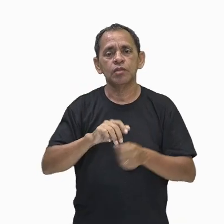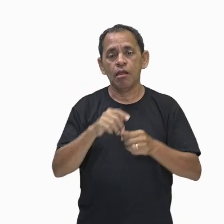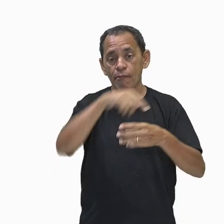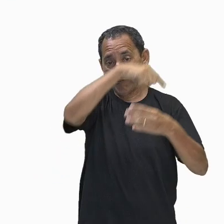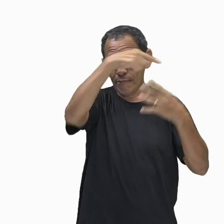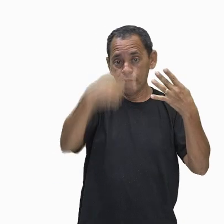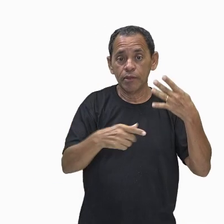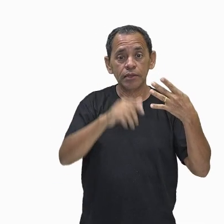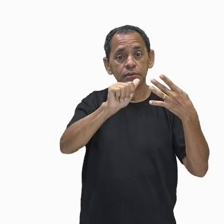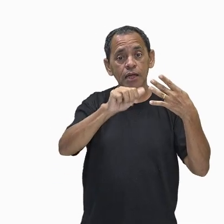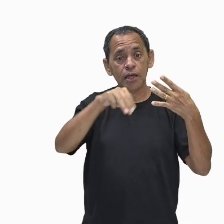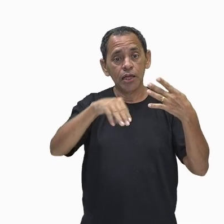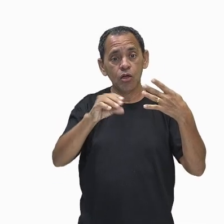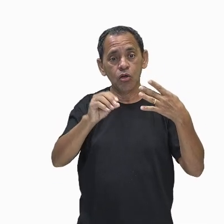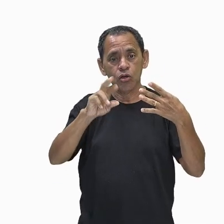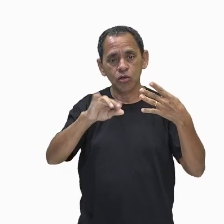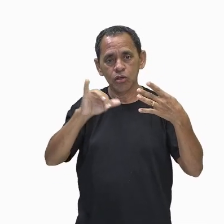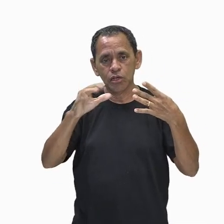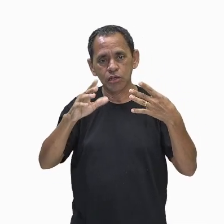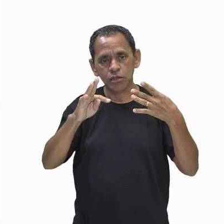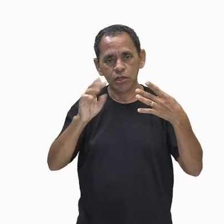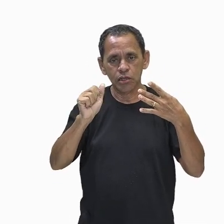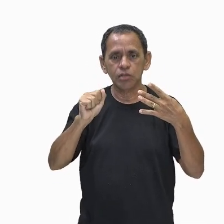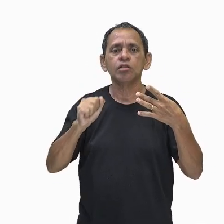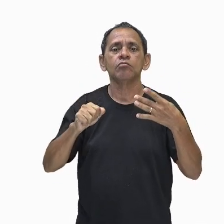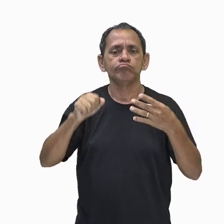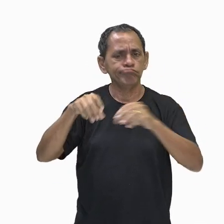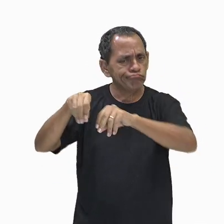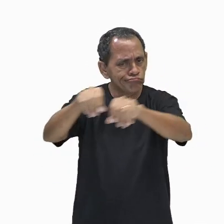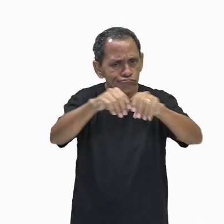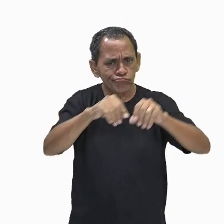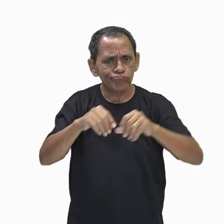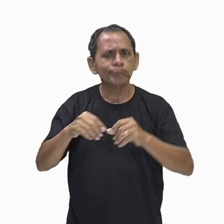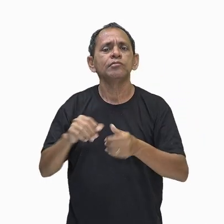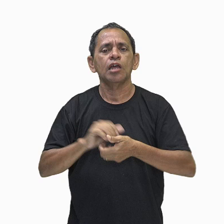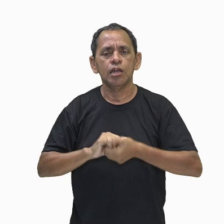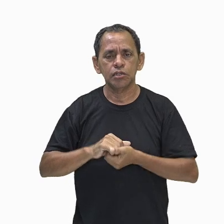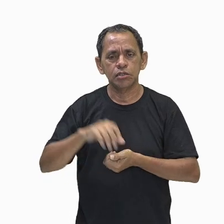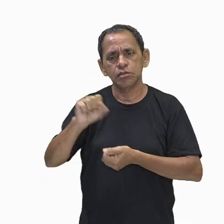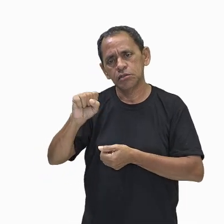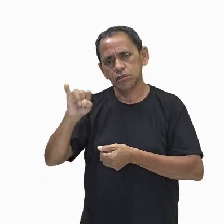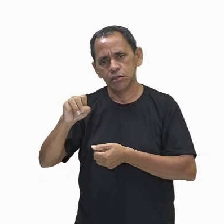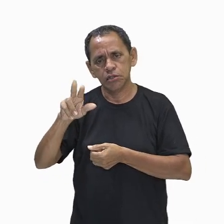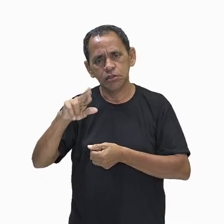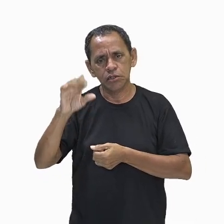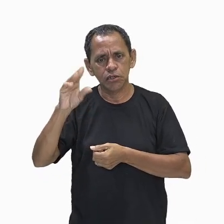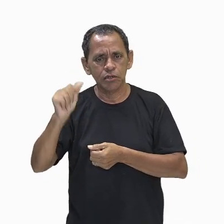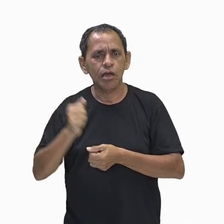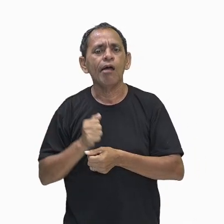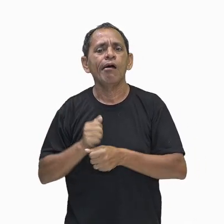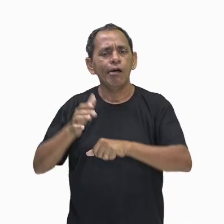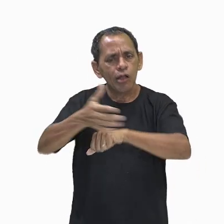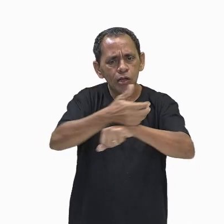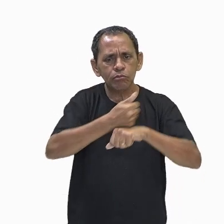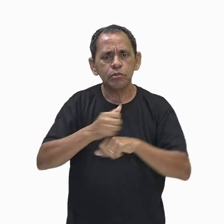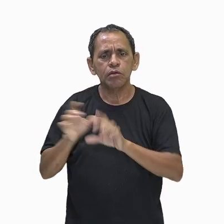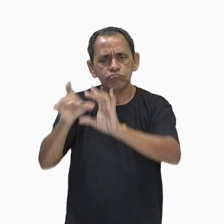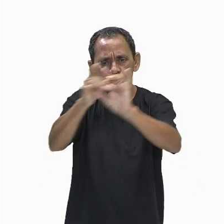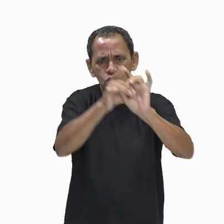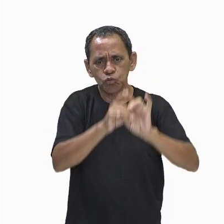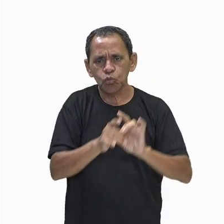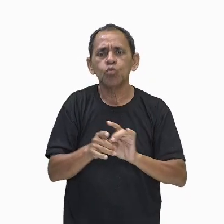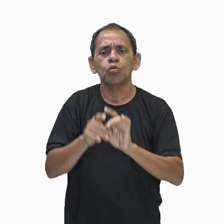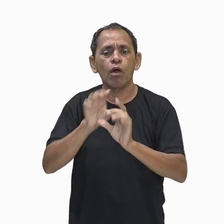amoritas. Olha só, vindos então do deserto da Síria, conseguiram dominar as cidades sumérios acadianas e unificar o centro-sul